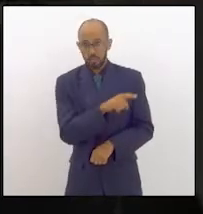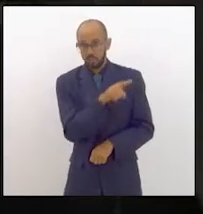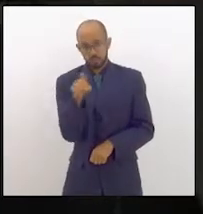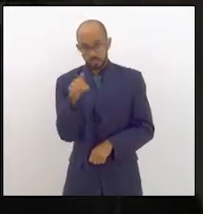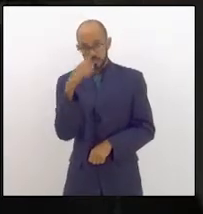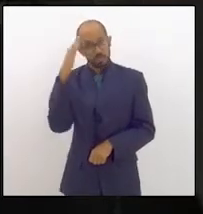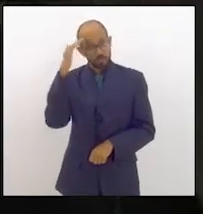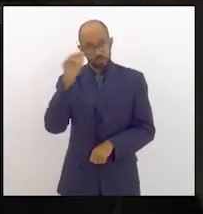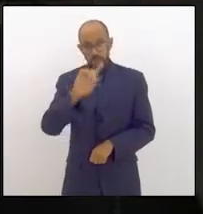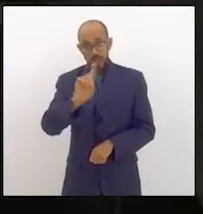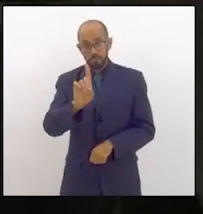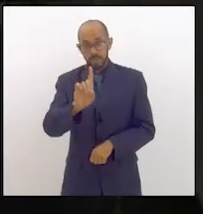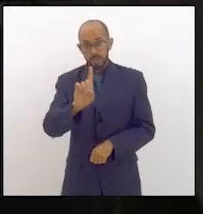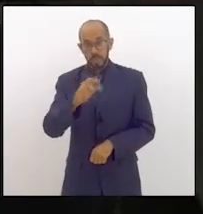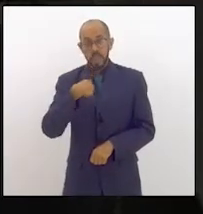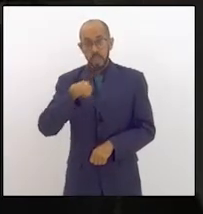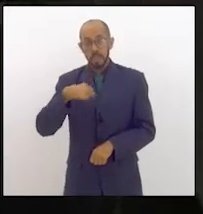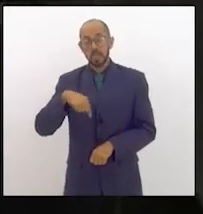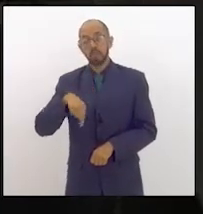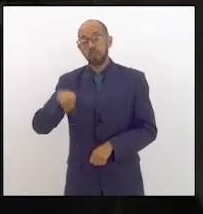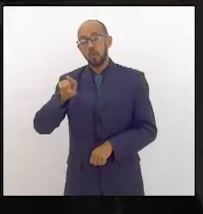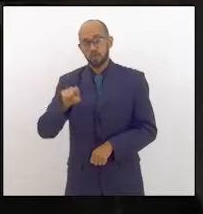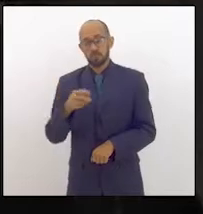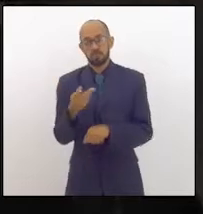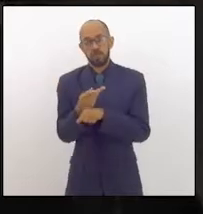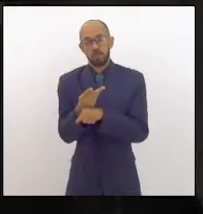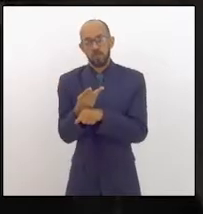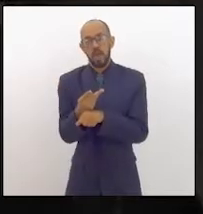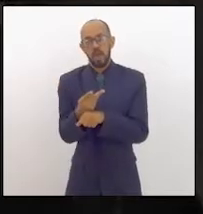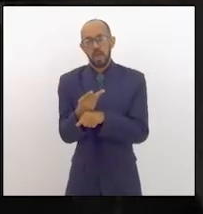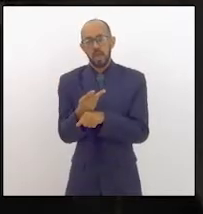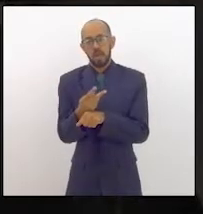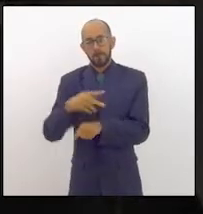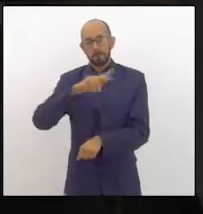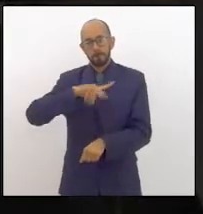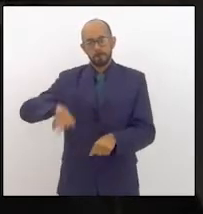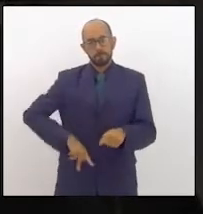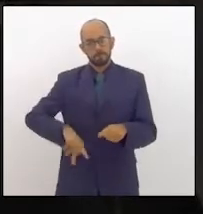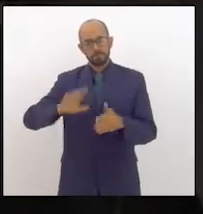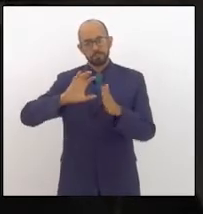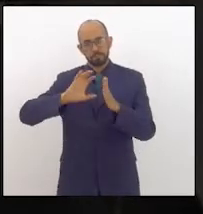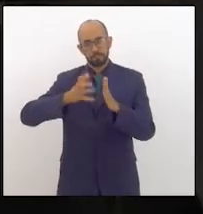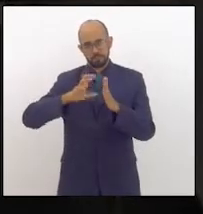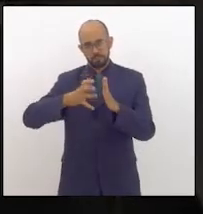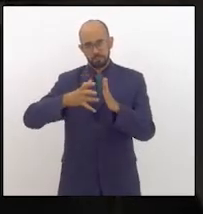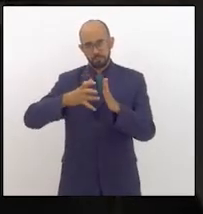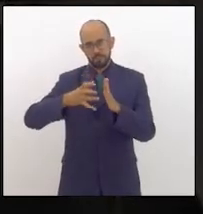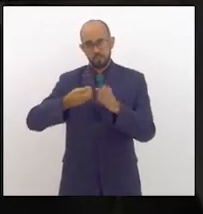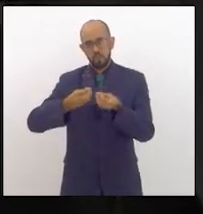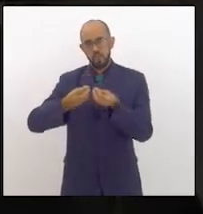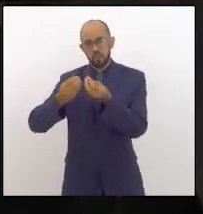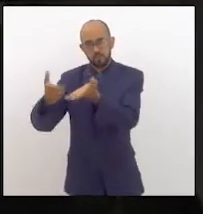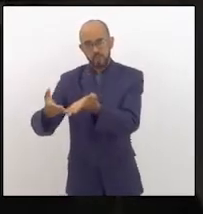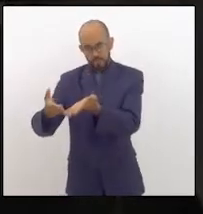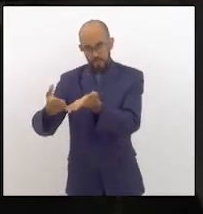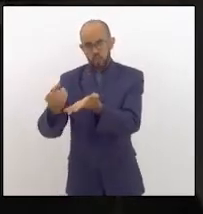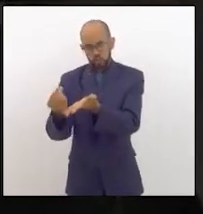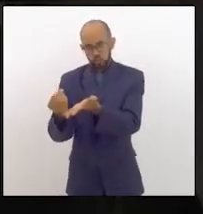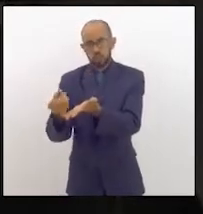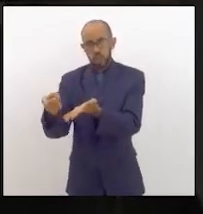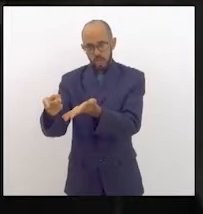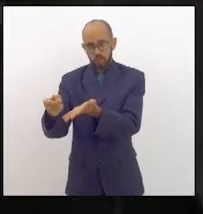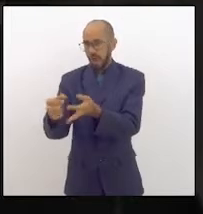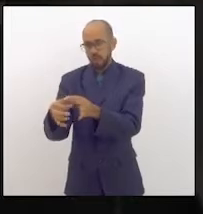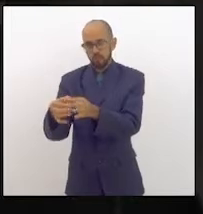vocês sabiam que ele procurou presidente de partido cedeu ofereceu mundos e